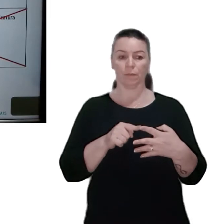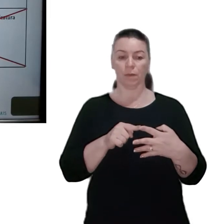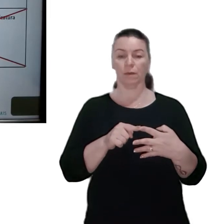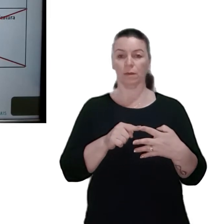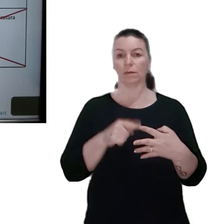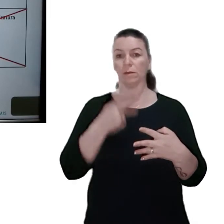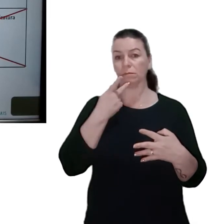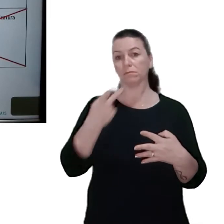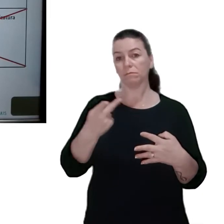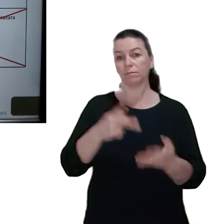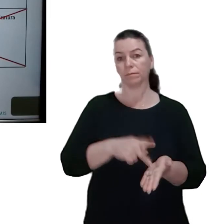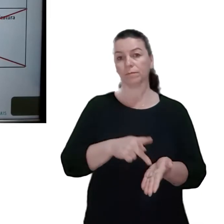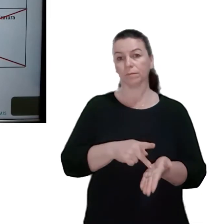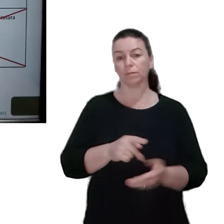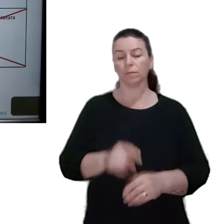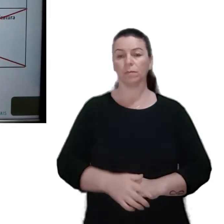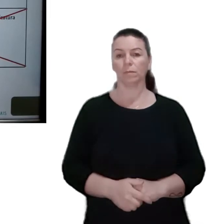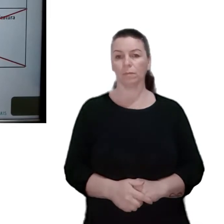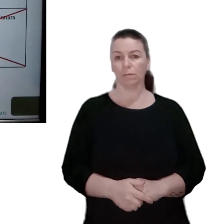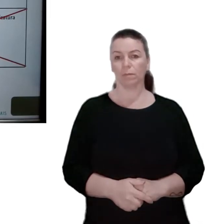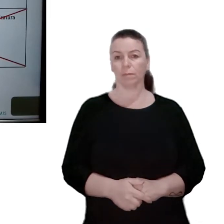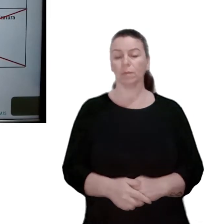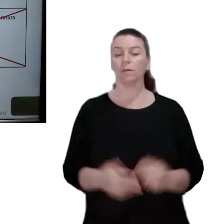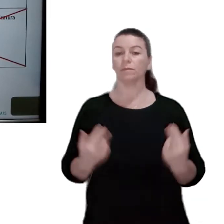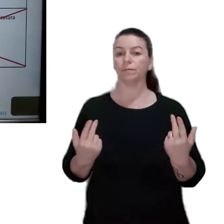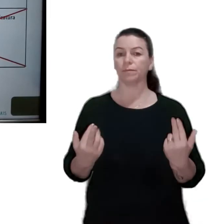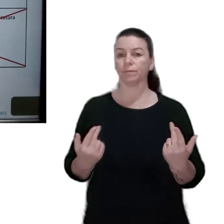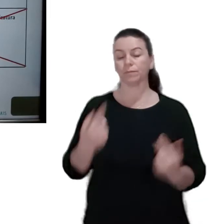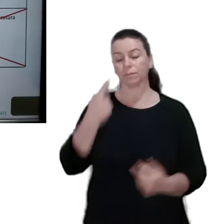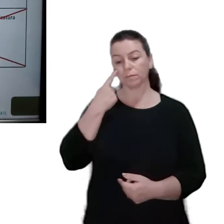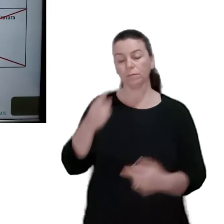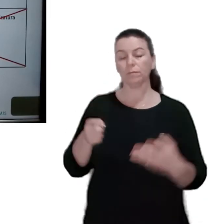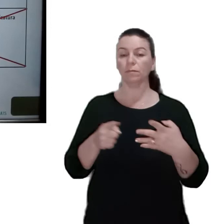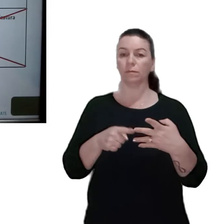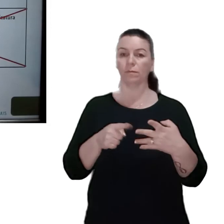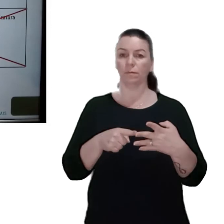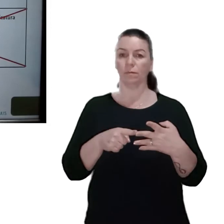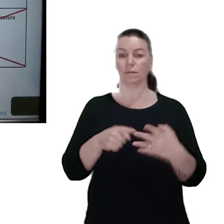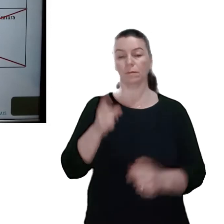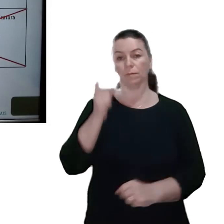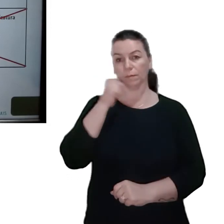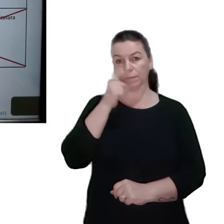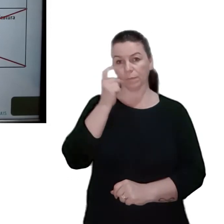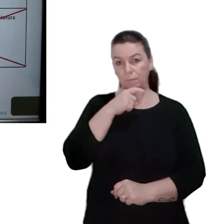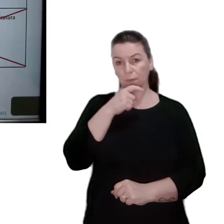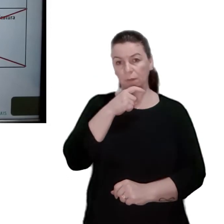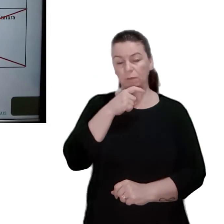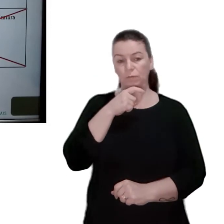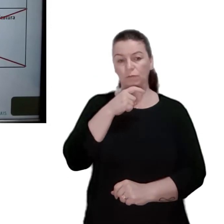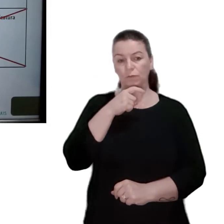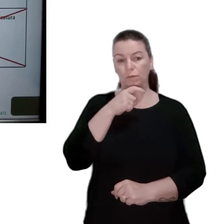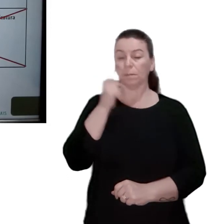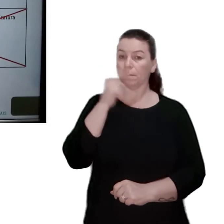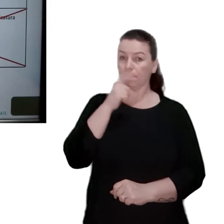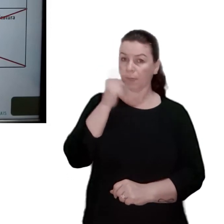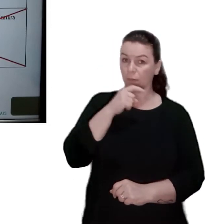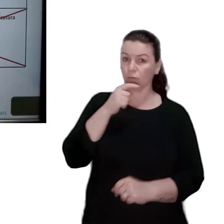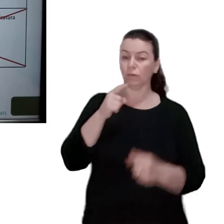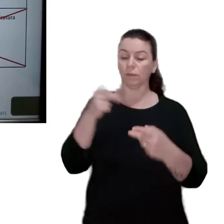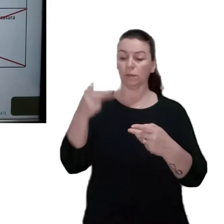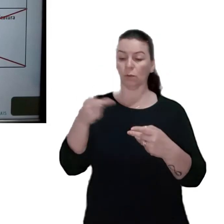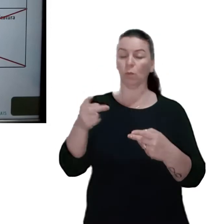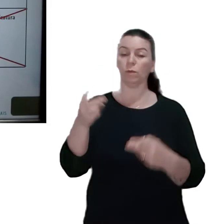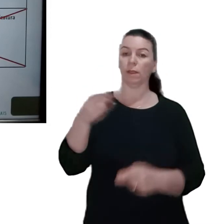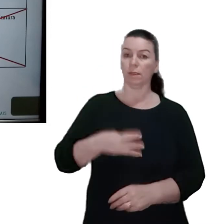a verdade. Da mesma forma, quando eu olho para Beto, Beto mente na segunda possibilidade e mente na terceira.